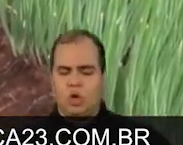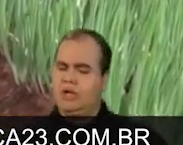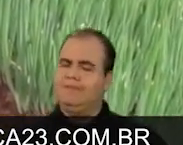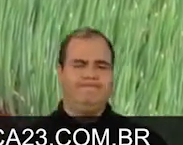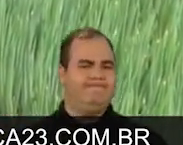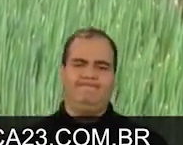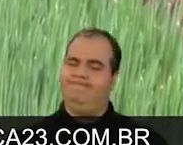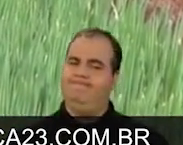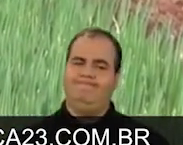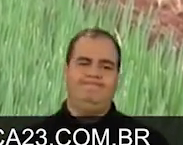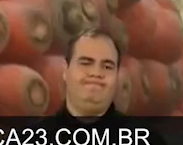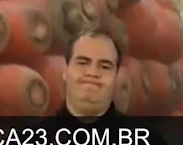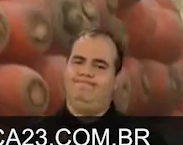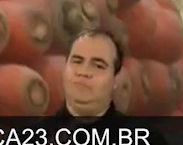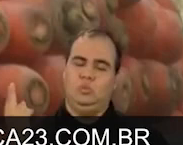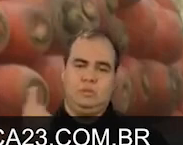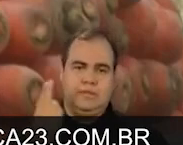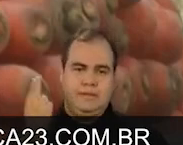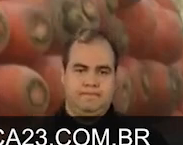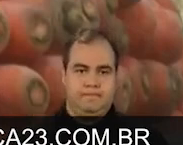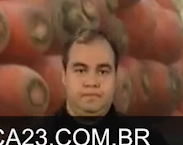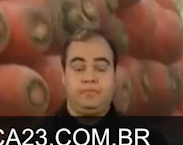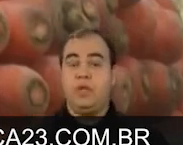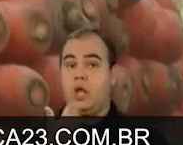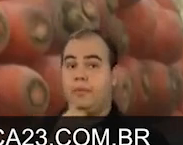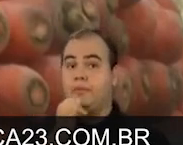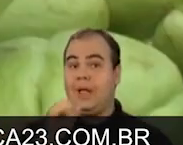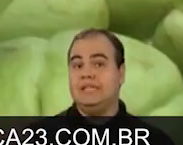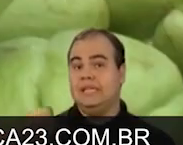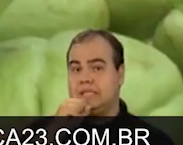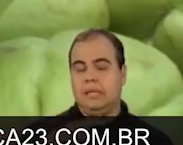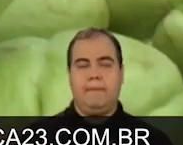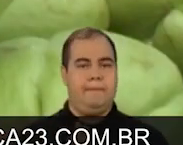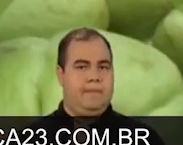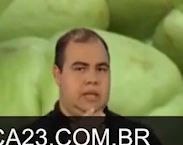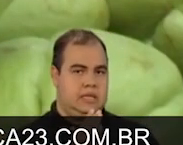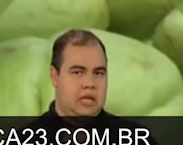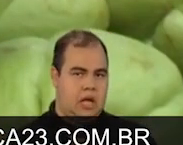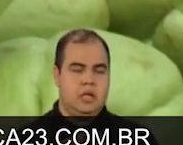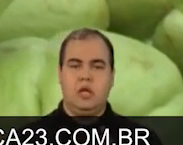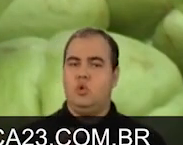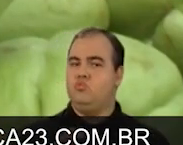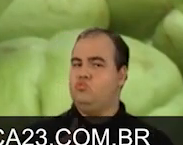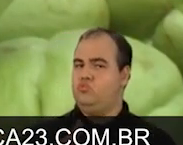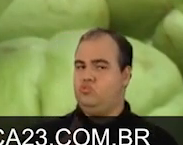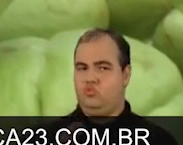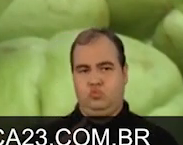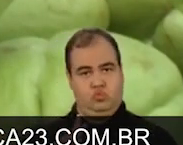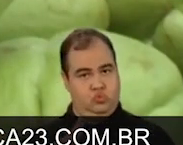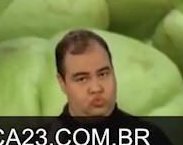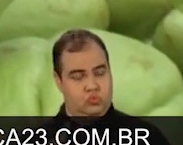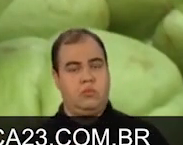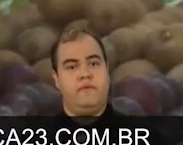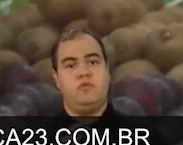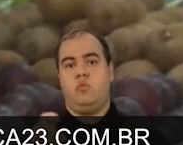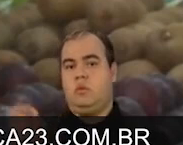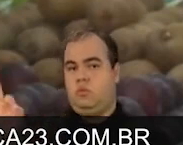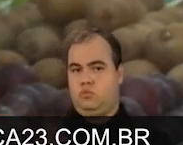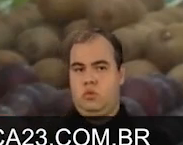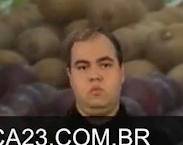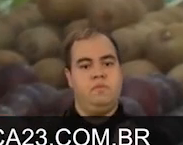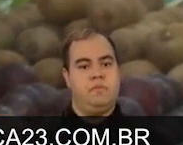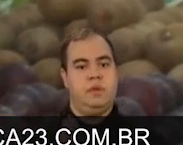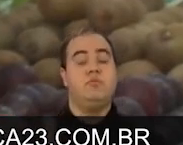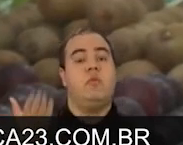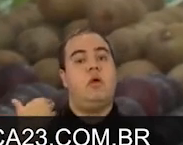para frente, hortaliça nenhuma aguenta. Alimentos como cenoura, batata e chuchu tiveram mais de 50% de aumento. A batata